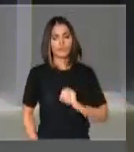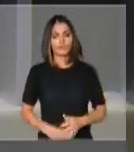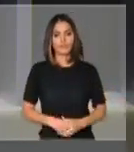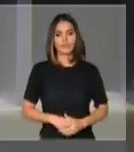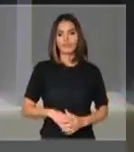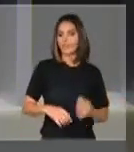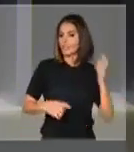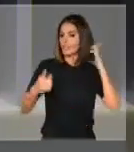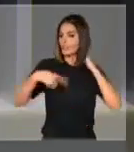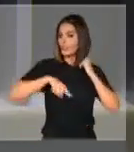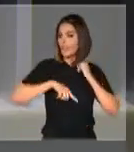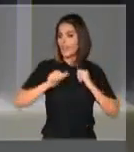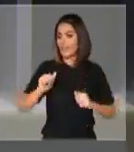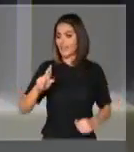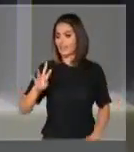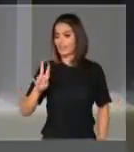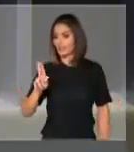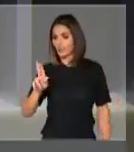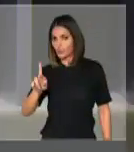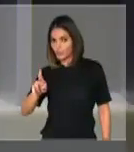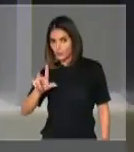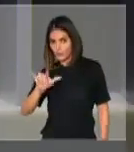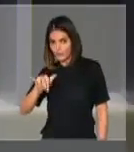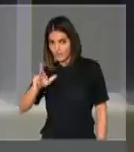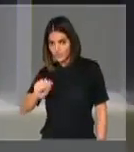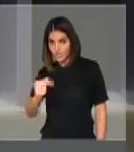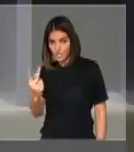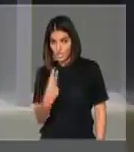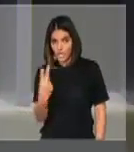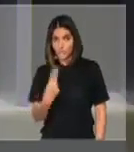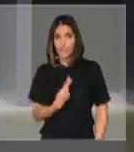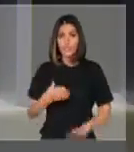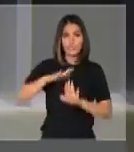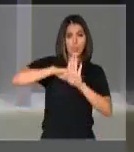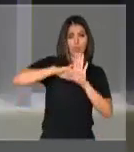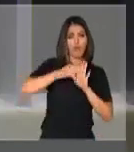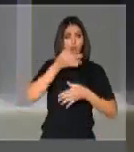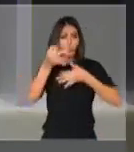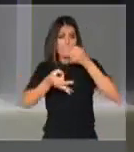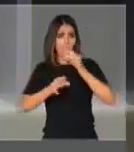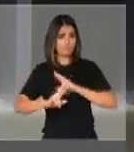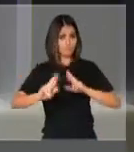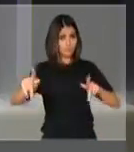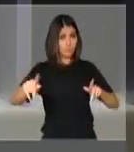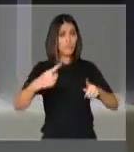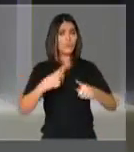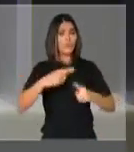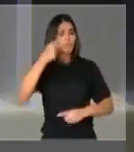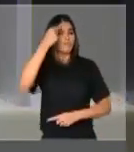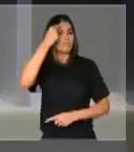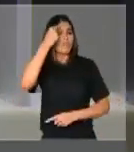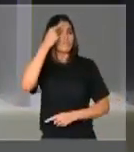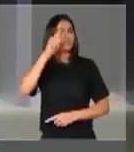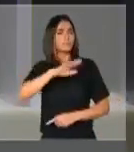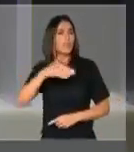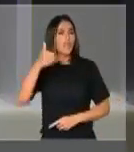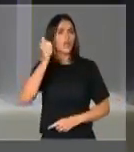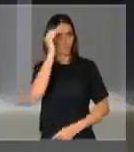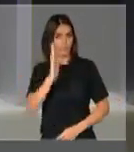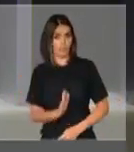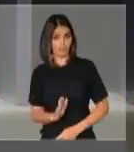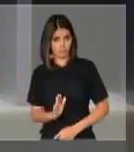muitas diferenças do ponto de vista ideológico na construção do que pensamos para o